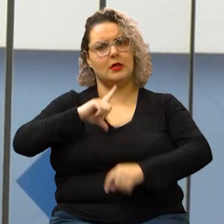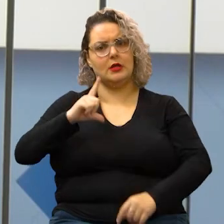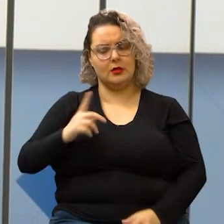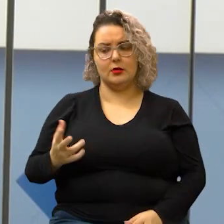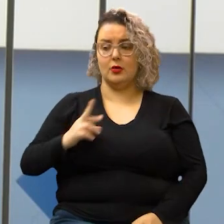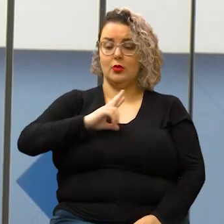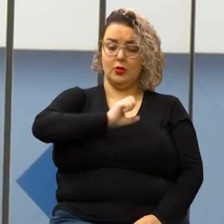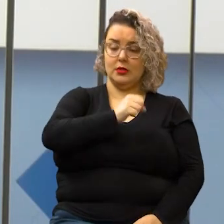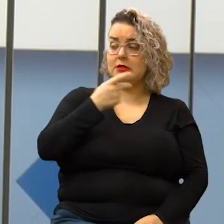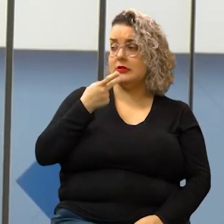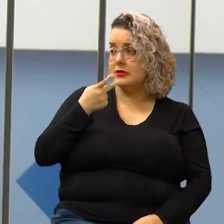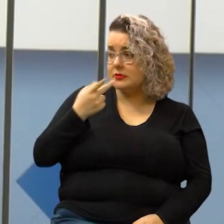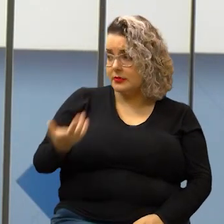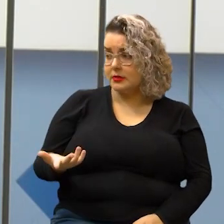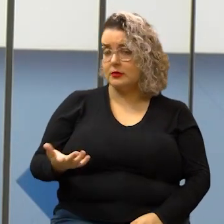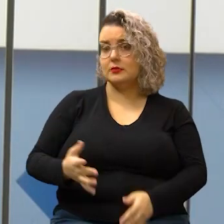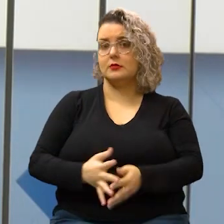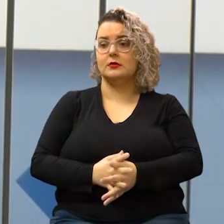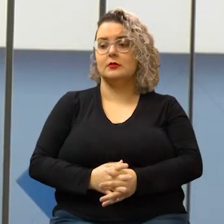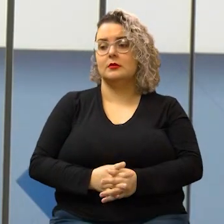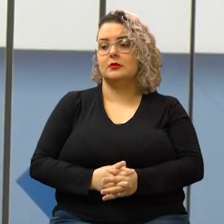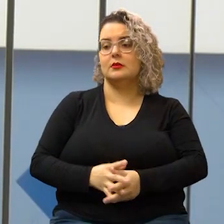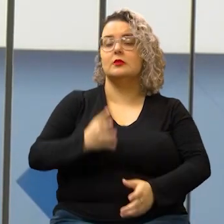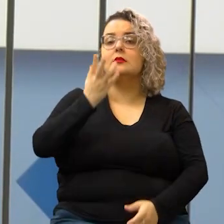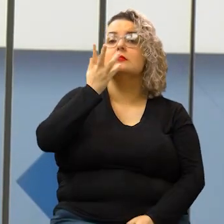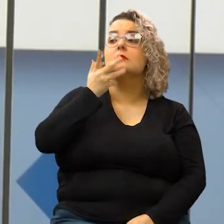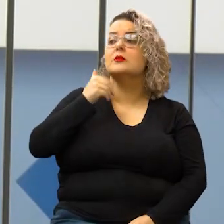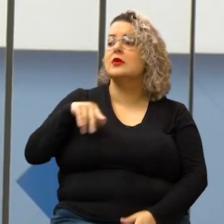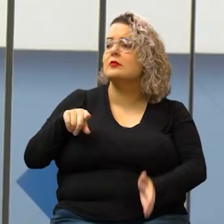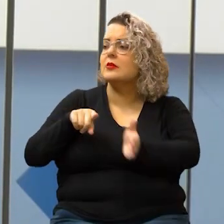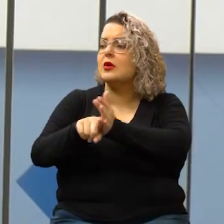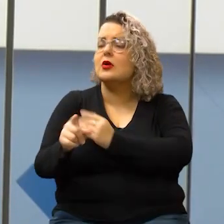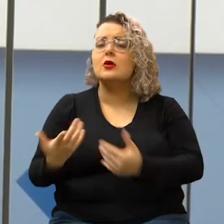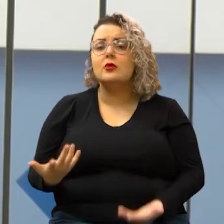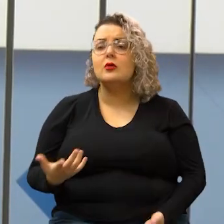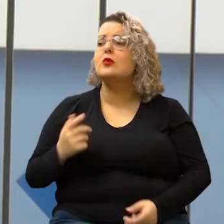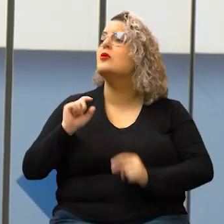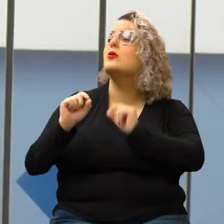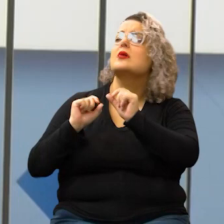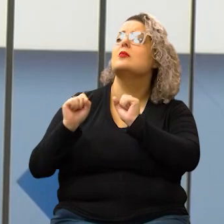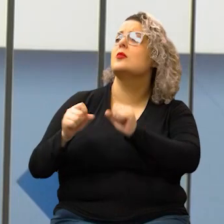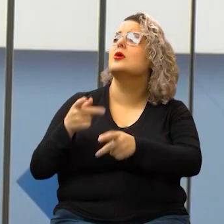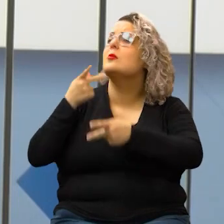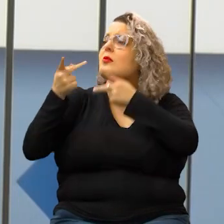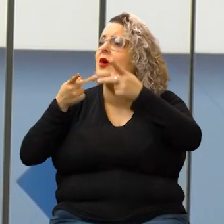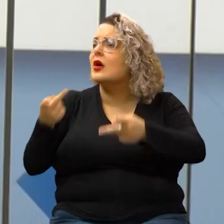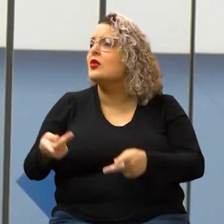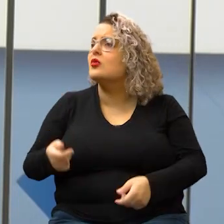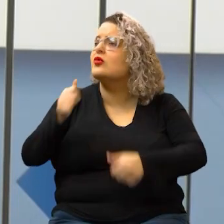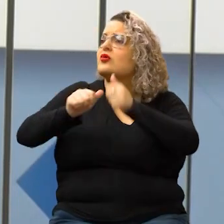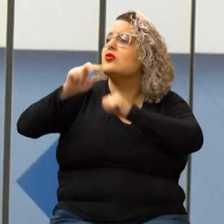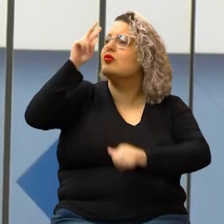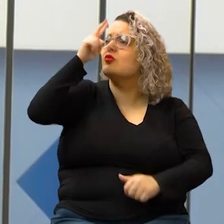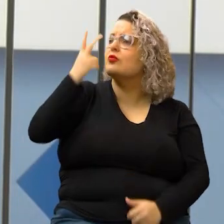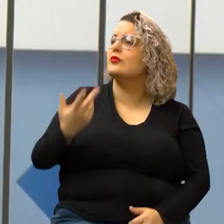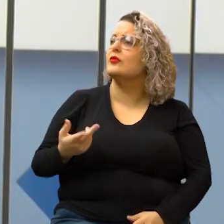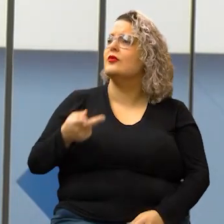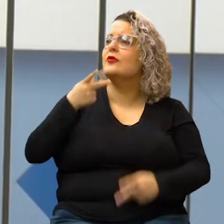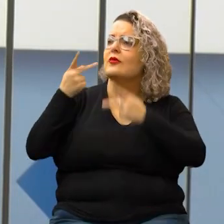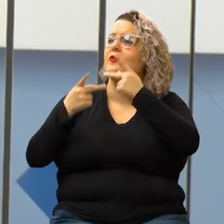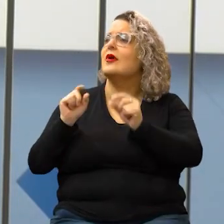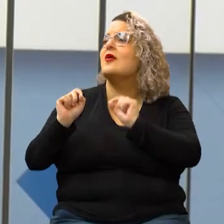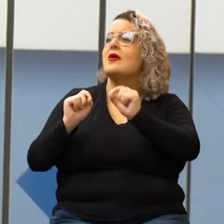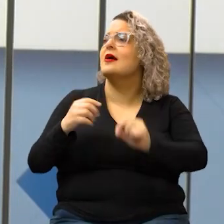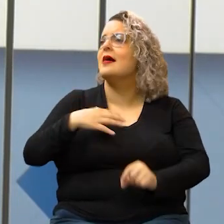Rossini falou, uma criança pergunta o que nós podemos falar, eu estou bebendo, vou falar o que para o meu filho? Eu